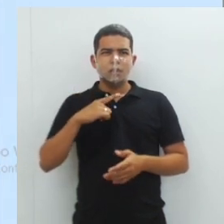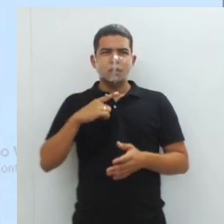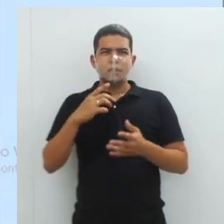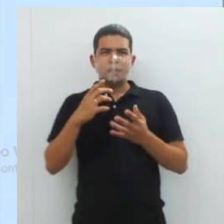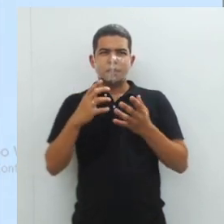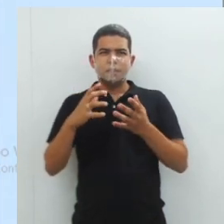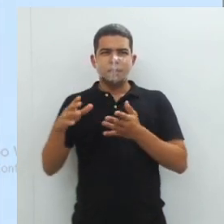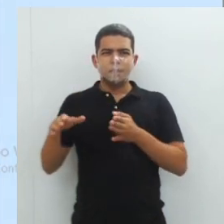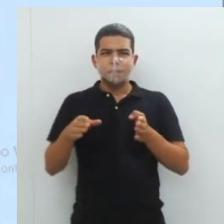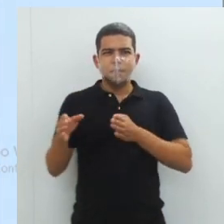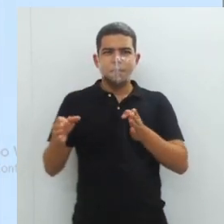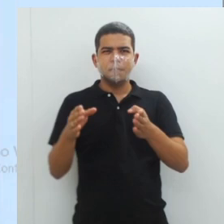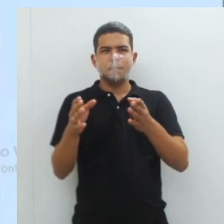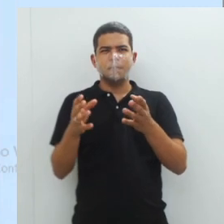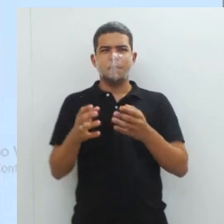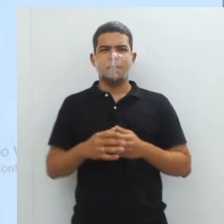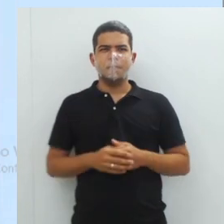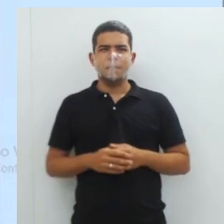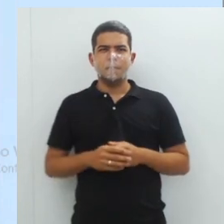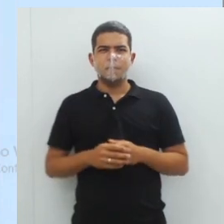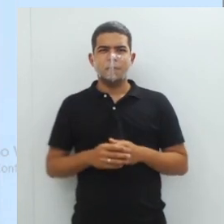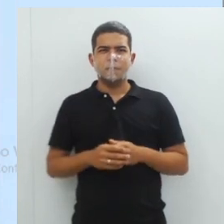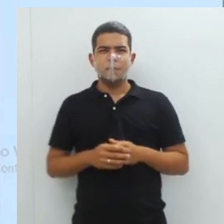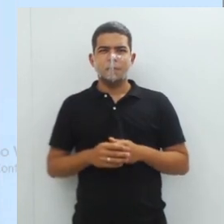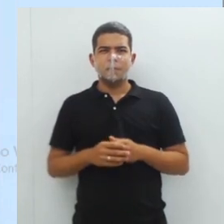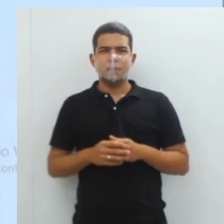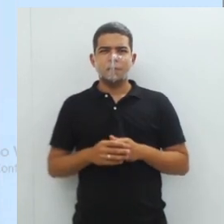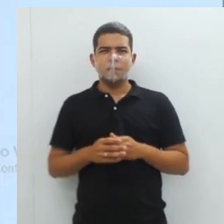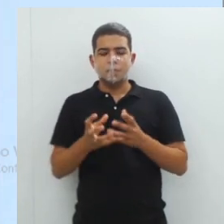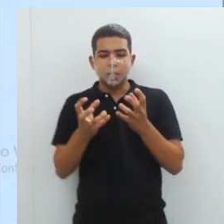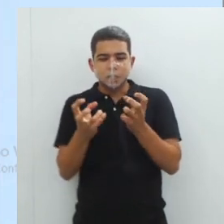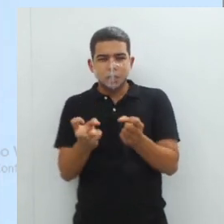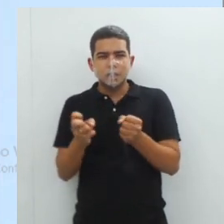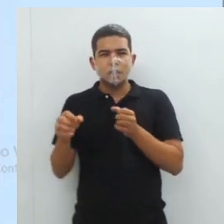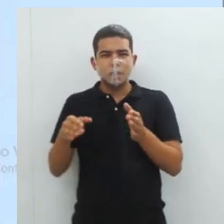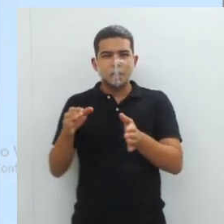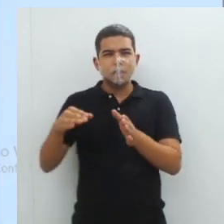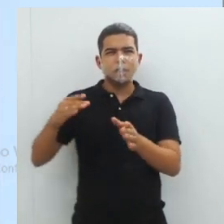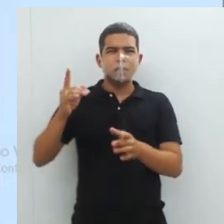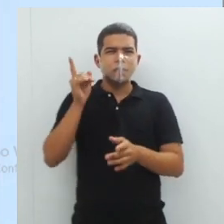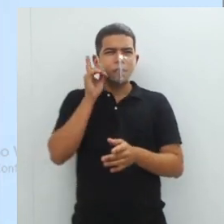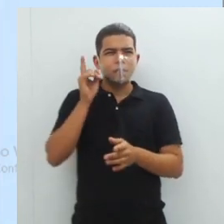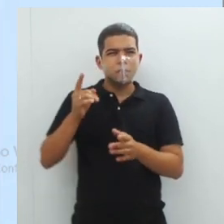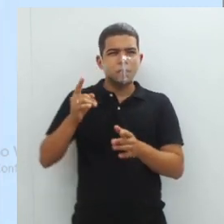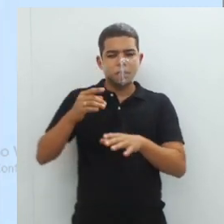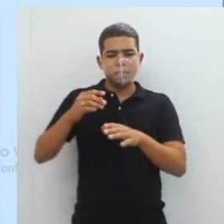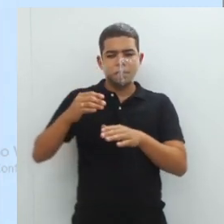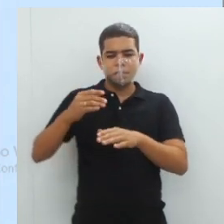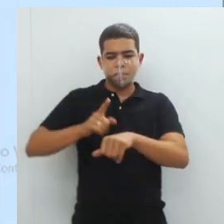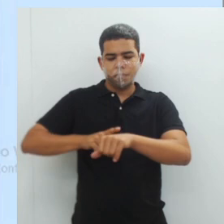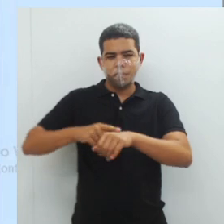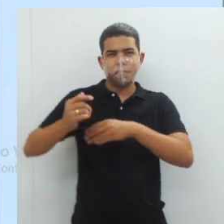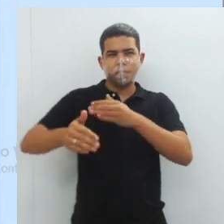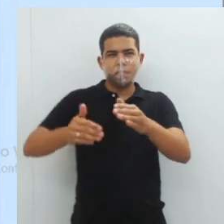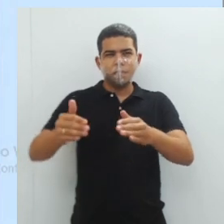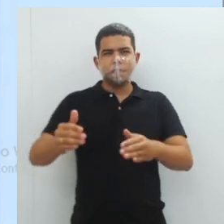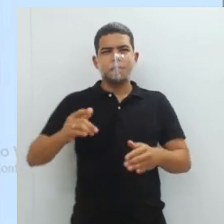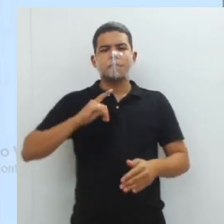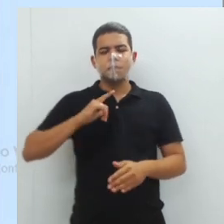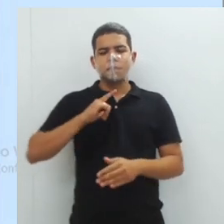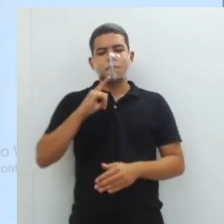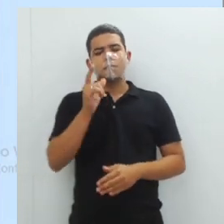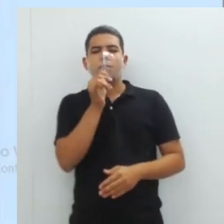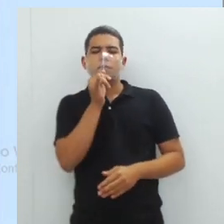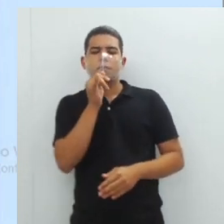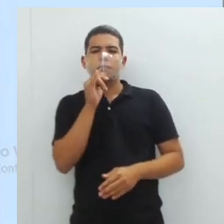existem 2 rios perenes que permanecem com água corrente o ano todo, de grande porte, bastante conhecidos. São o Rio São Francisco, que corta a nossa região